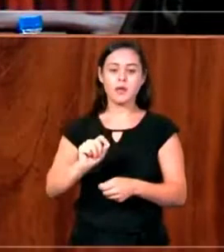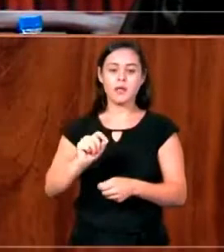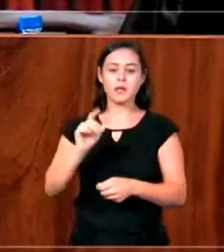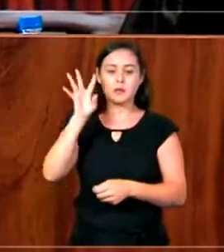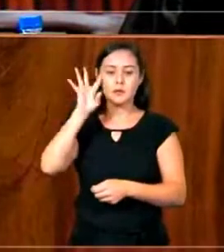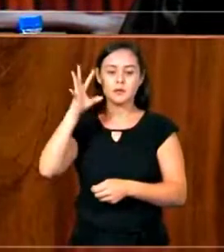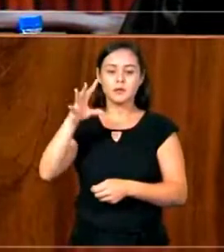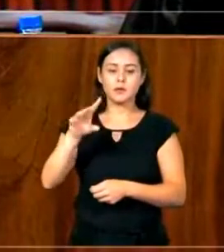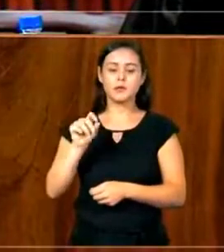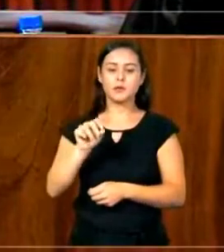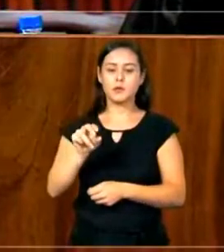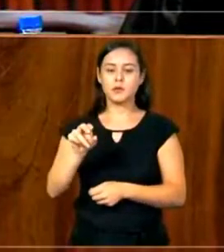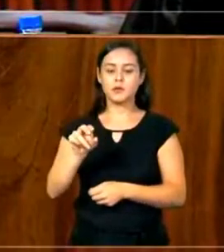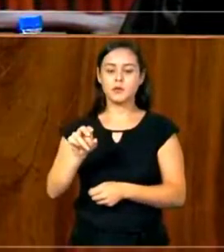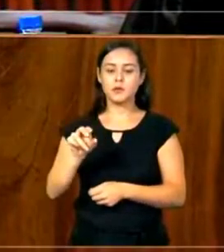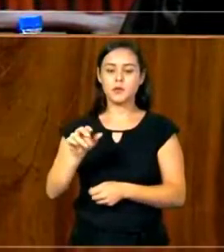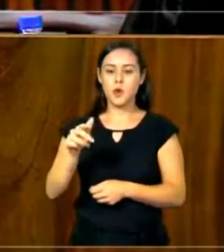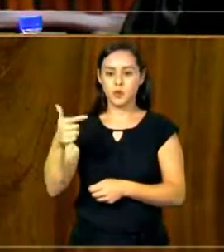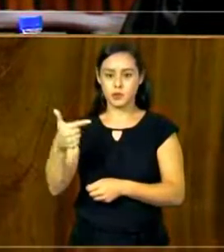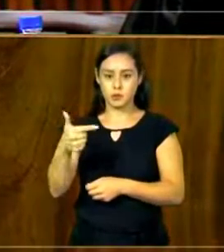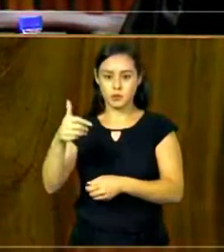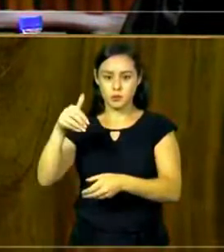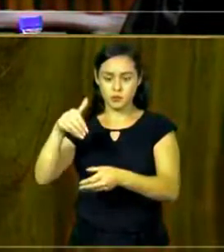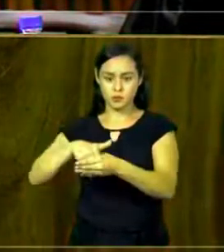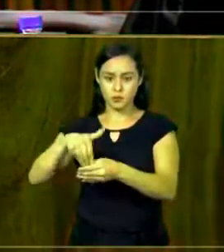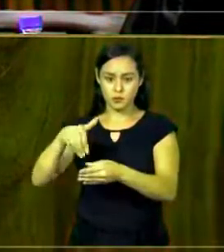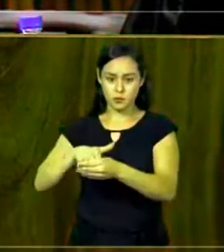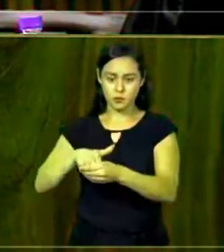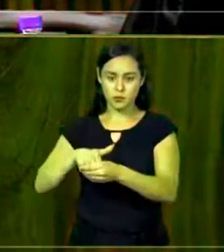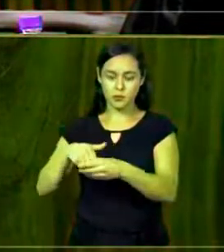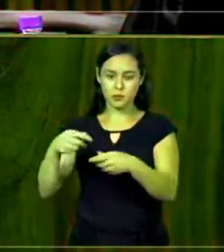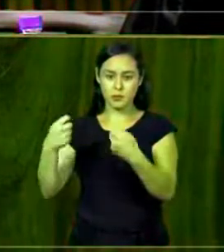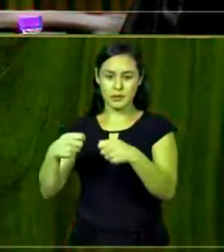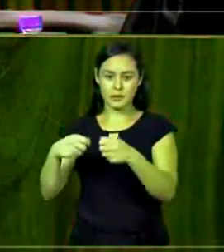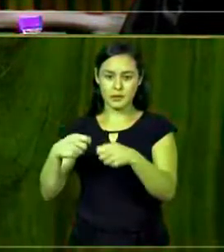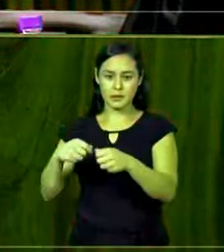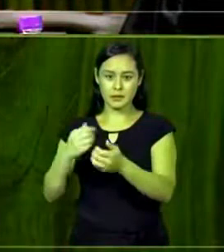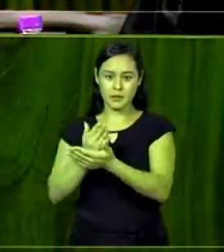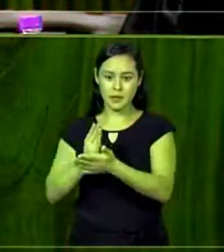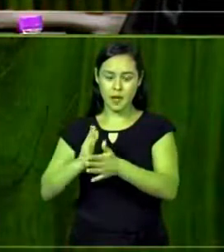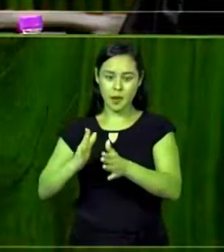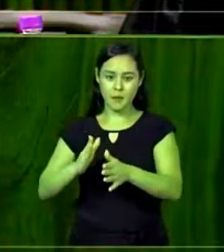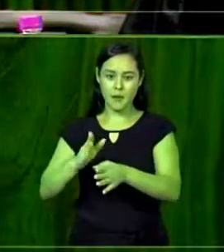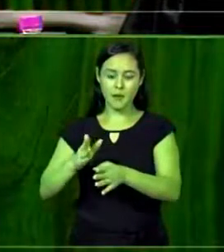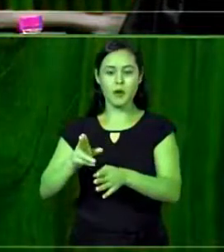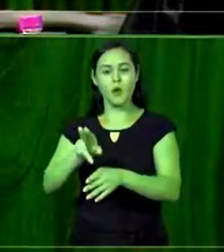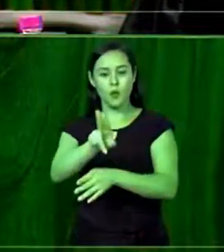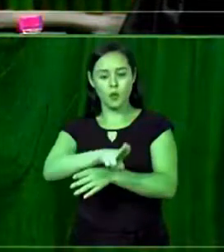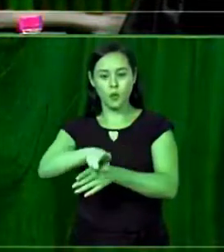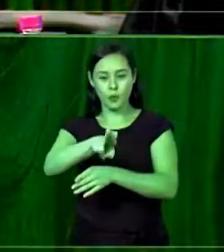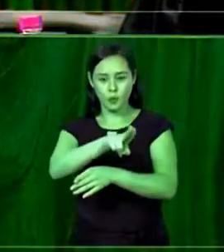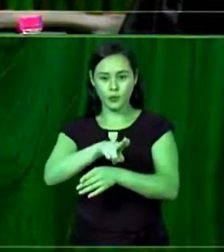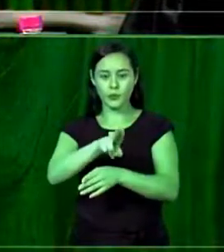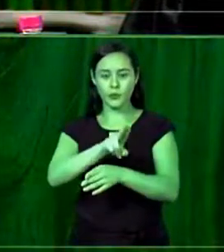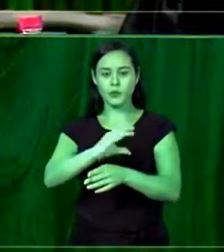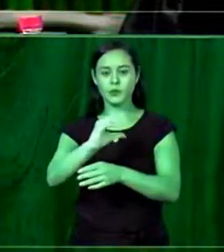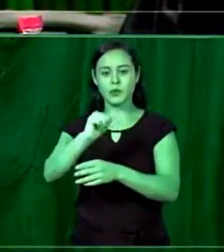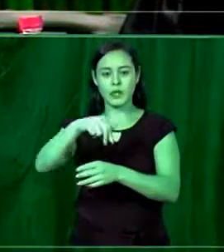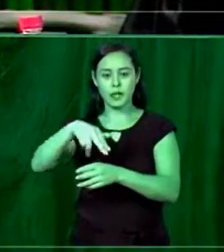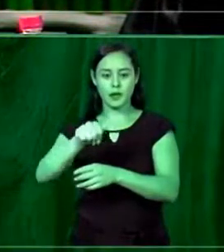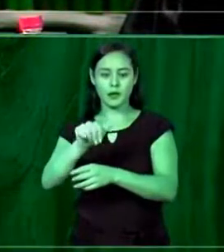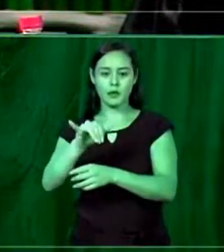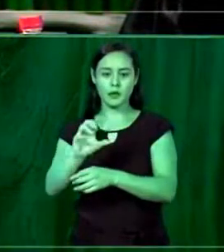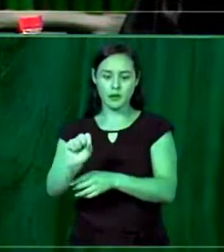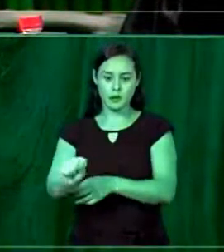se realize o segundo turno a desmonetização dos citados canais, bem como a vedação do